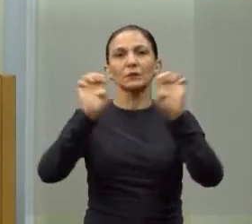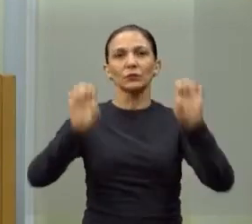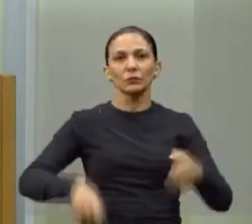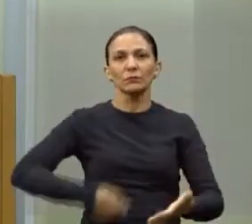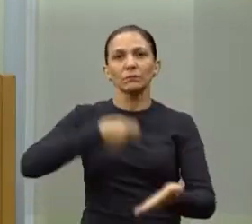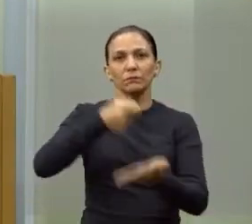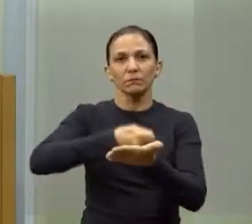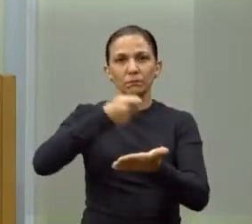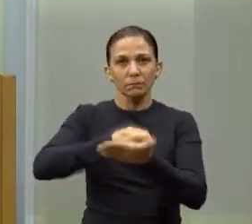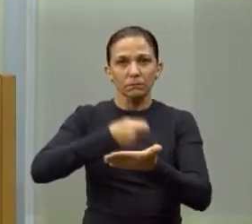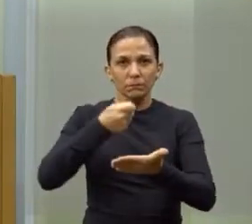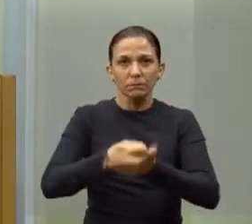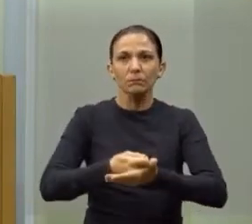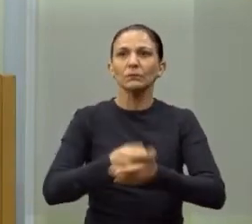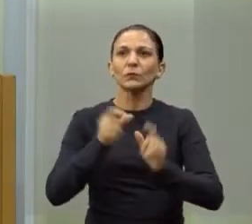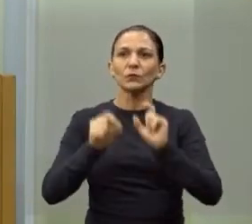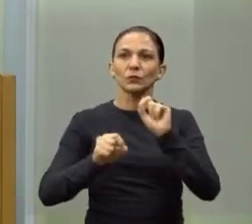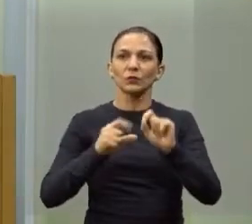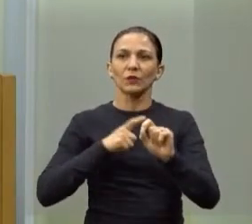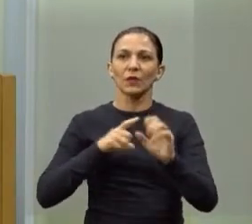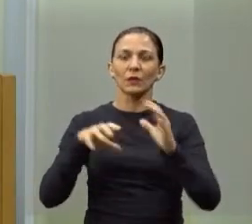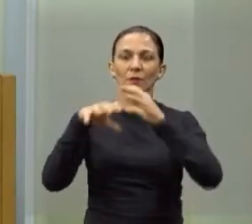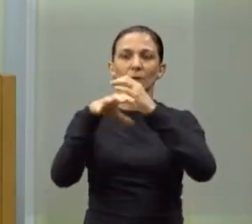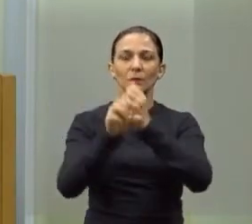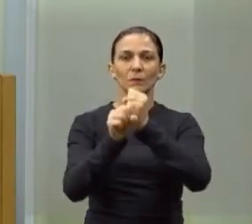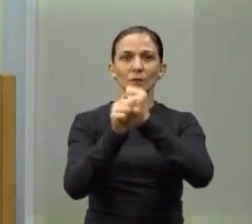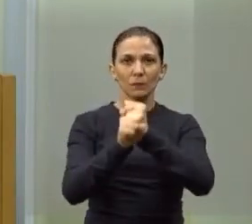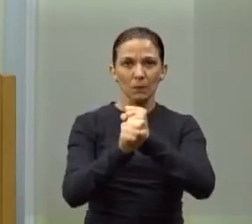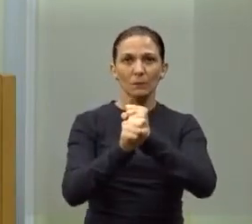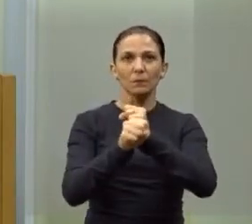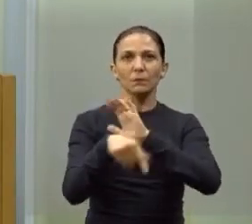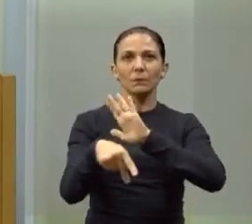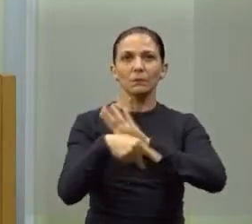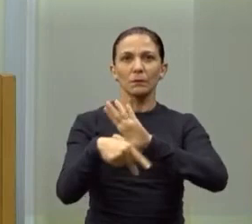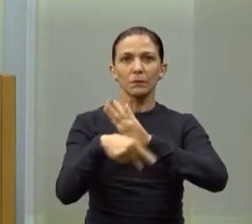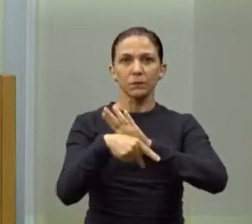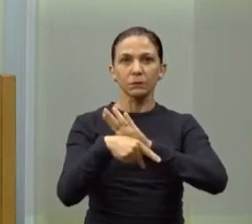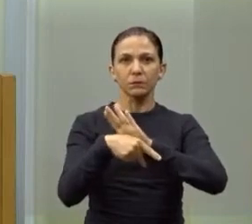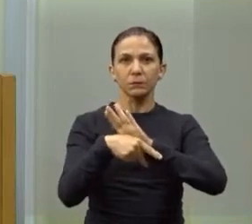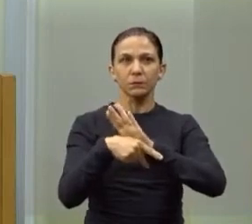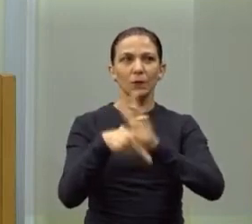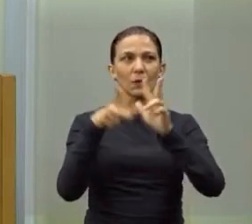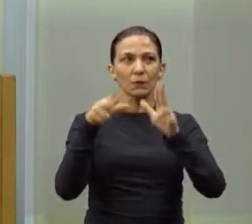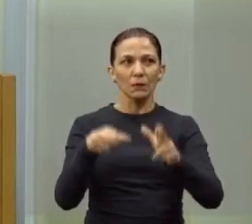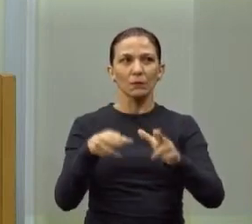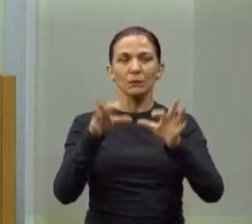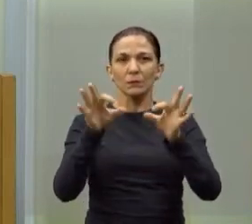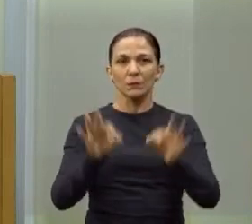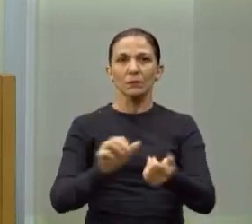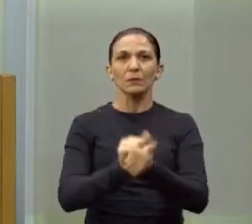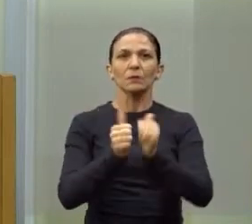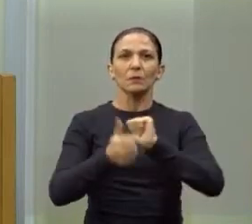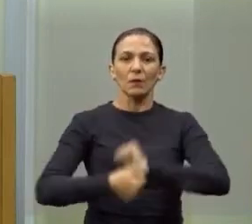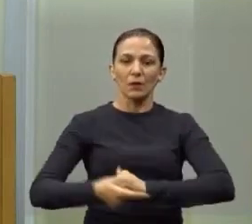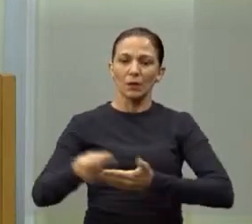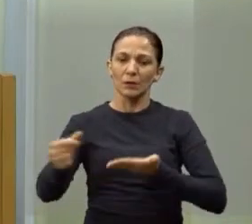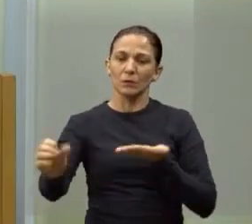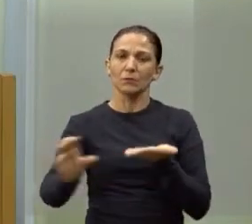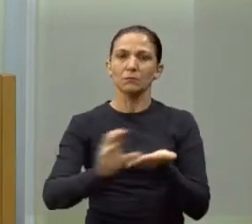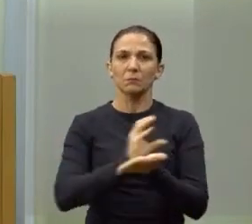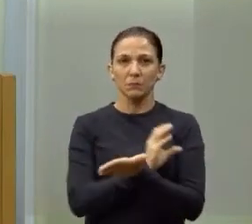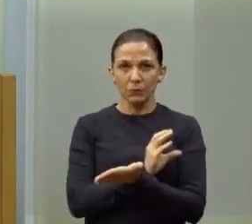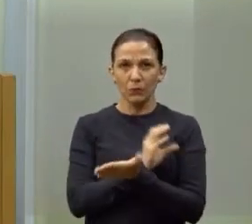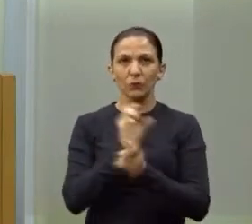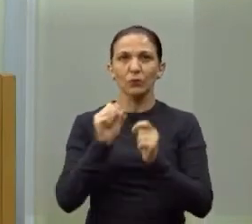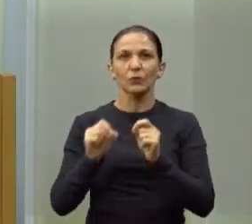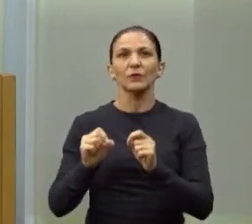de cobrança, elevando uma divisão proporcionalmente equilibrada da arrecadação entre os